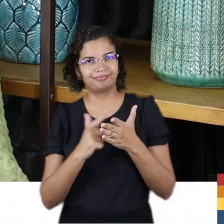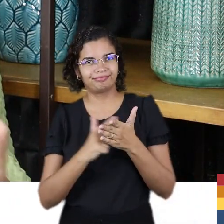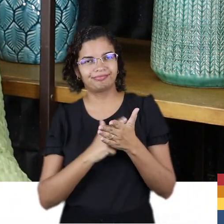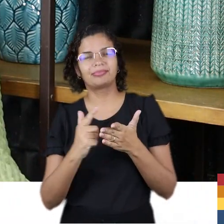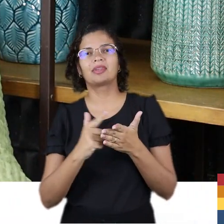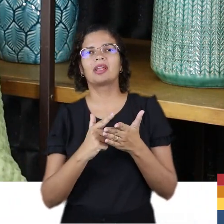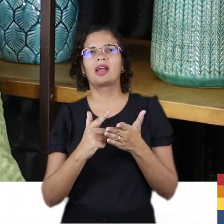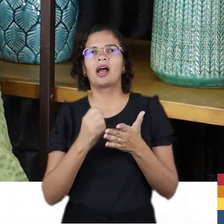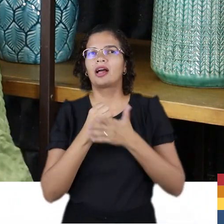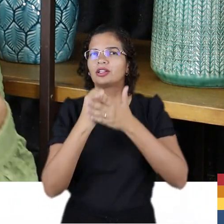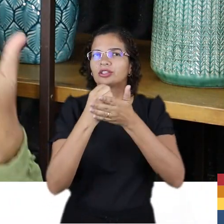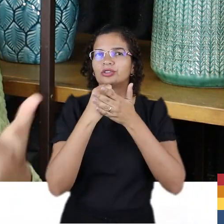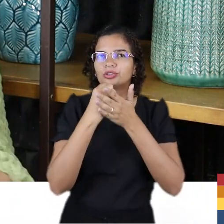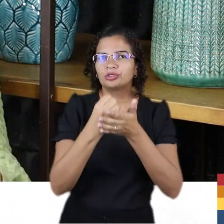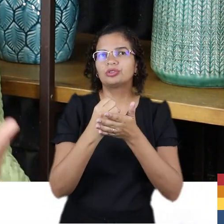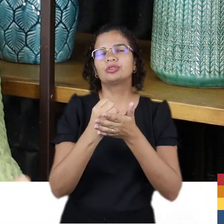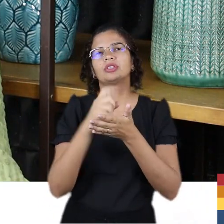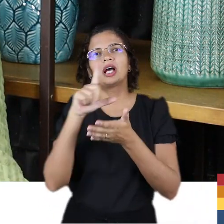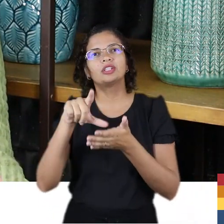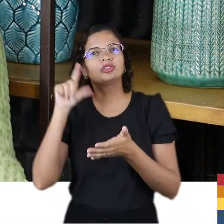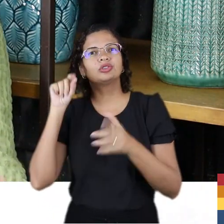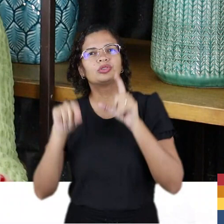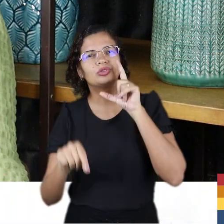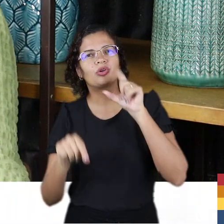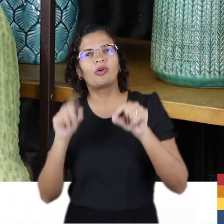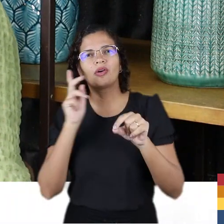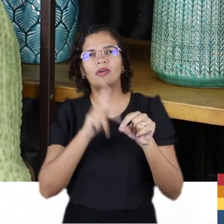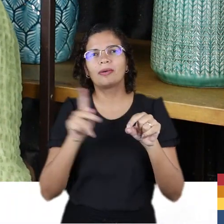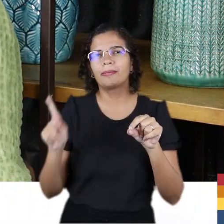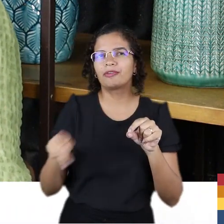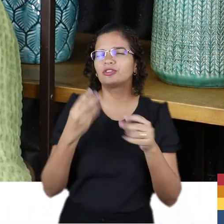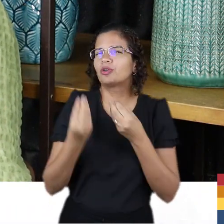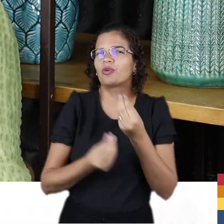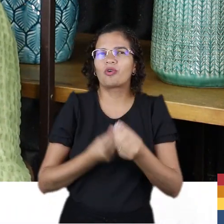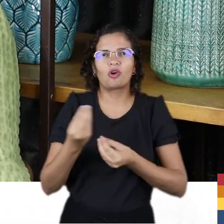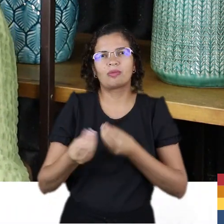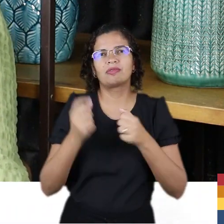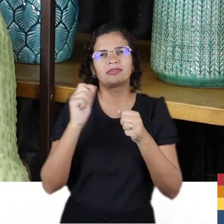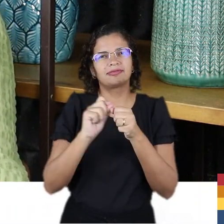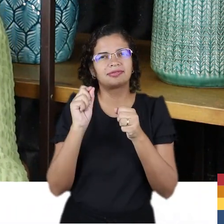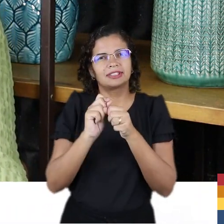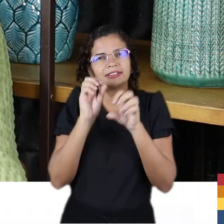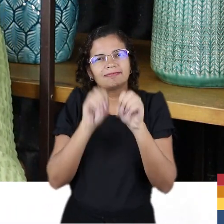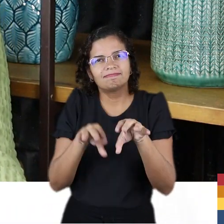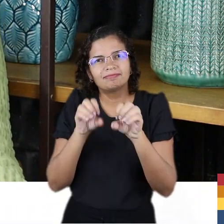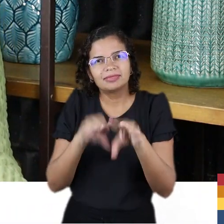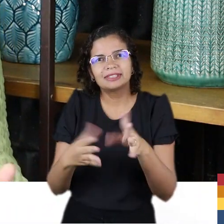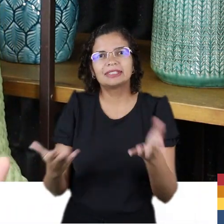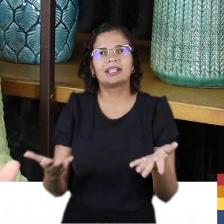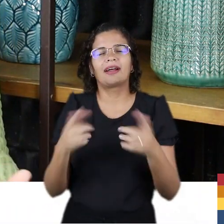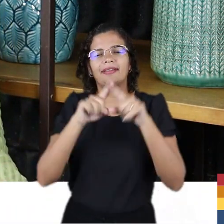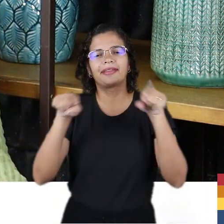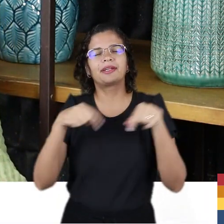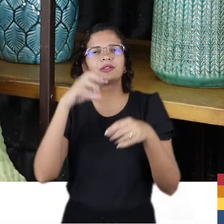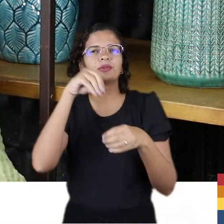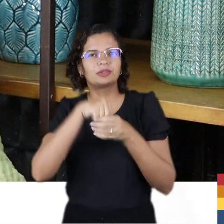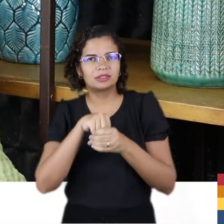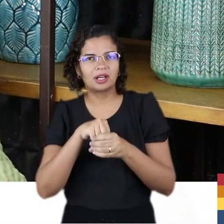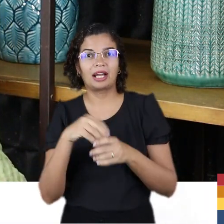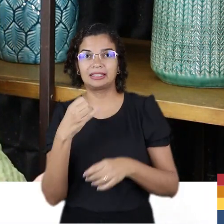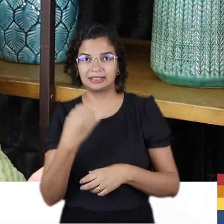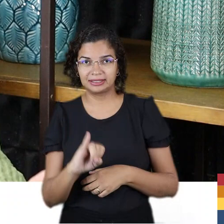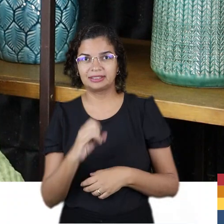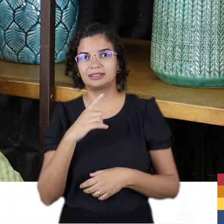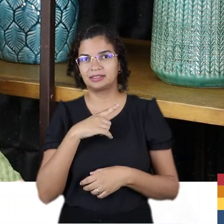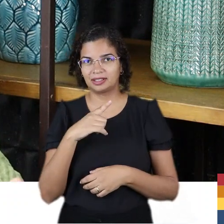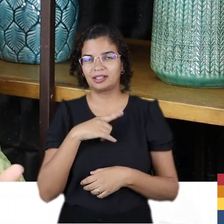participação em processos seletivos, enfim. Então, esses itinerários estão organizados em enfoques, né, macrotemas,